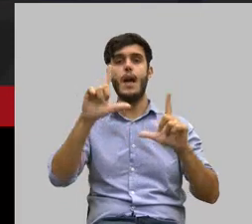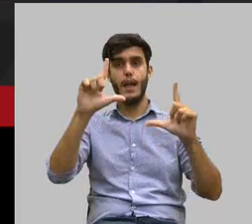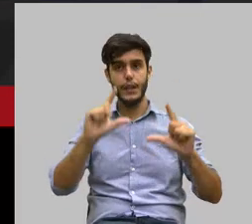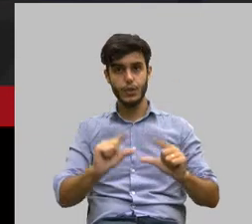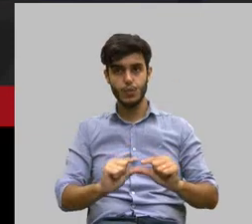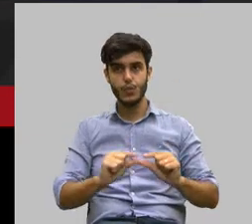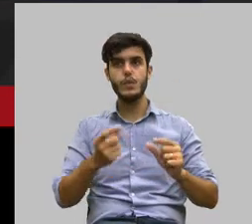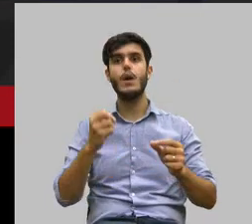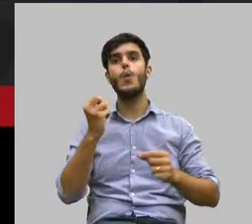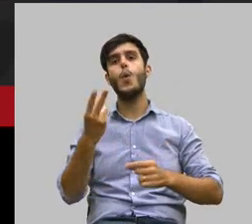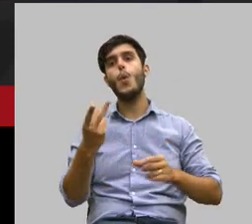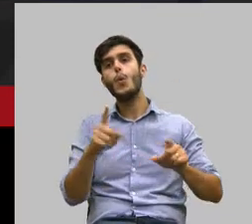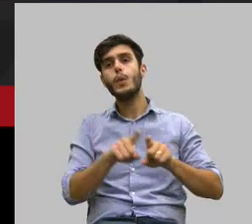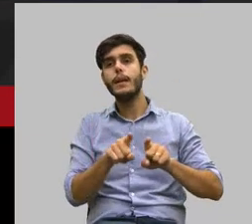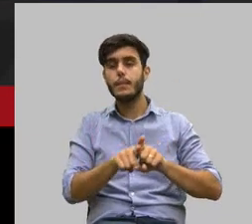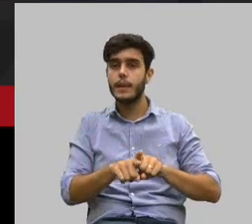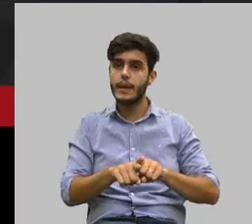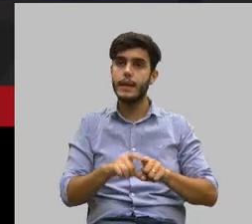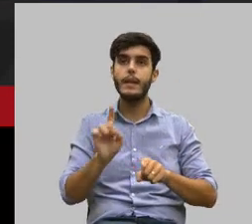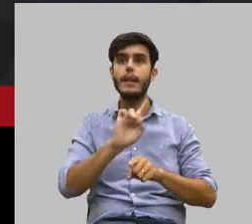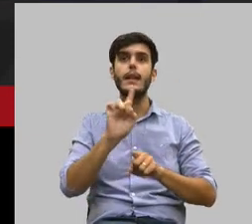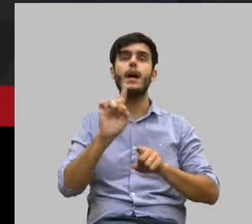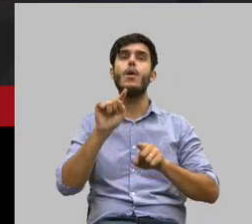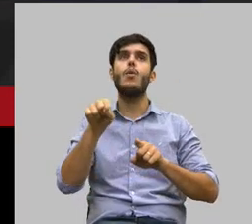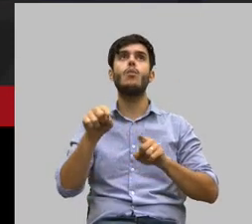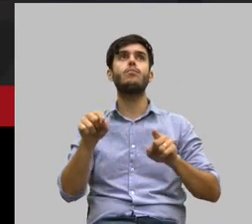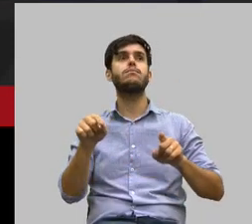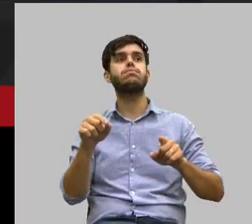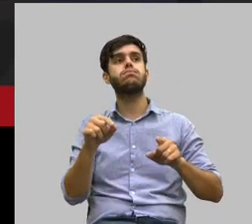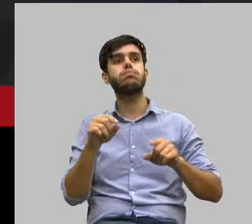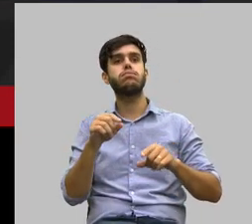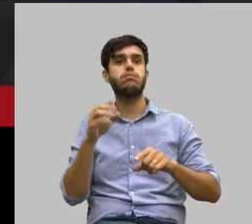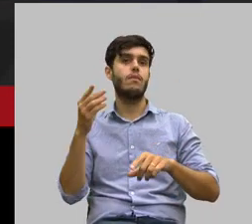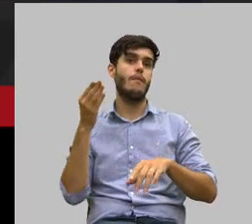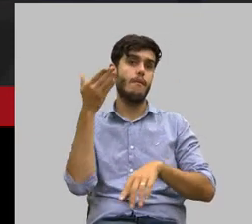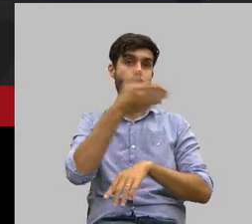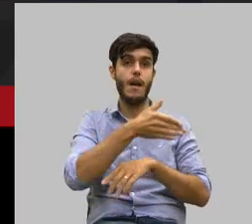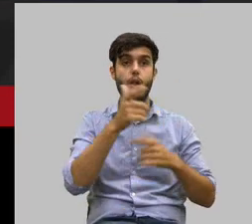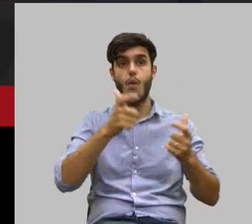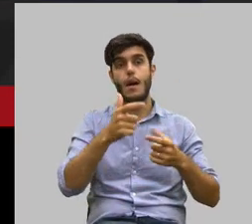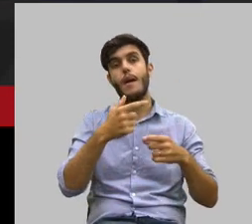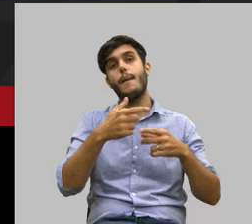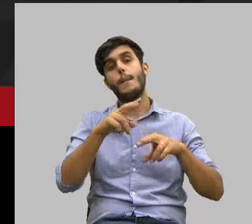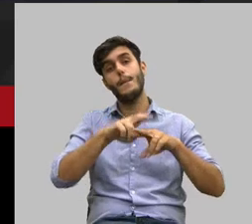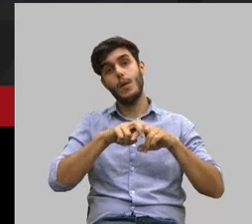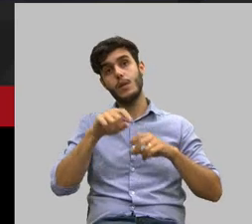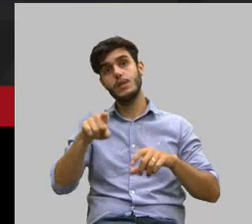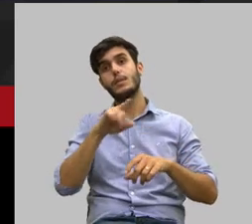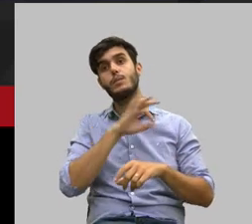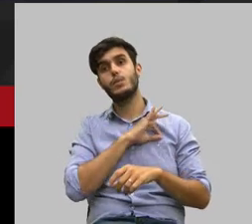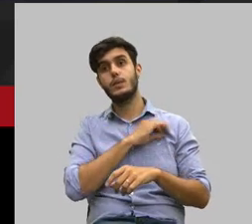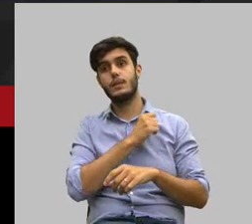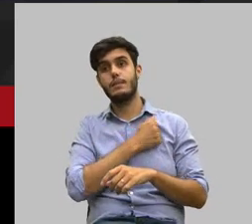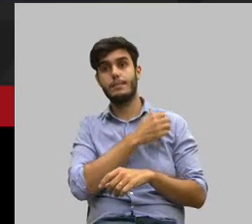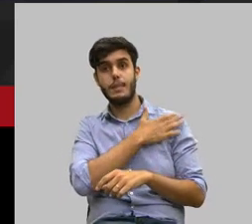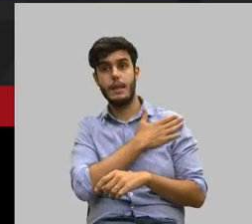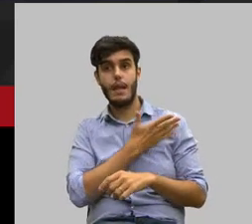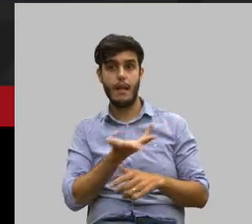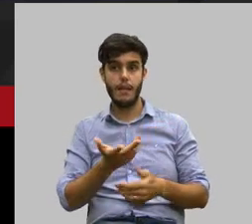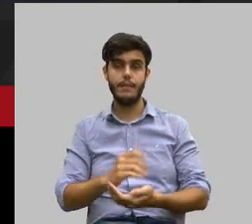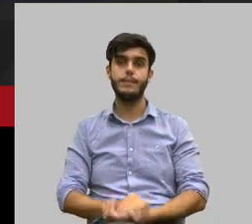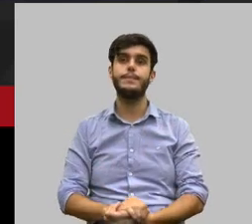né ou até mesmo um não deslocamento por parte das guarnições da Polícia Militar então com isso nós inauguramos